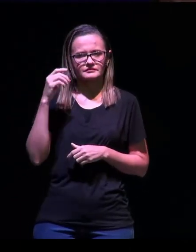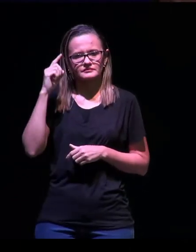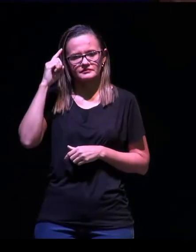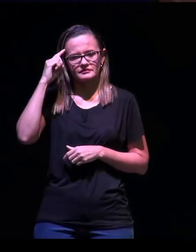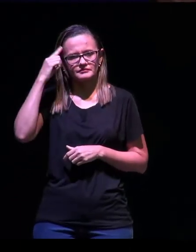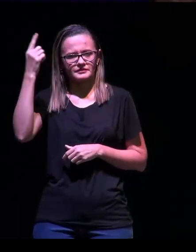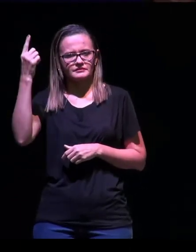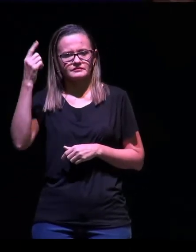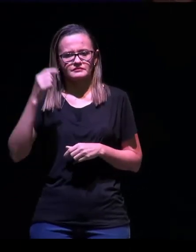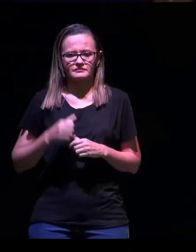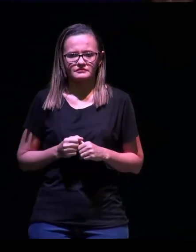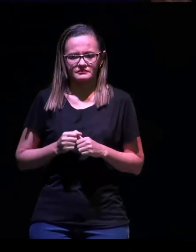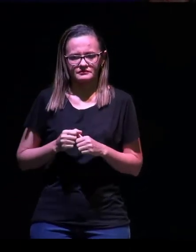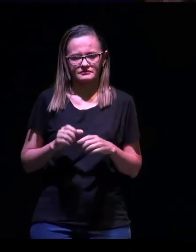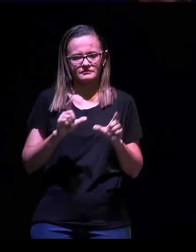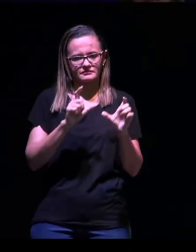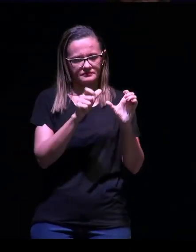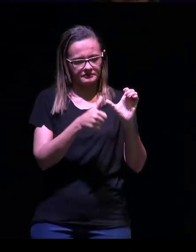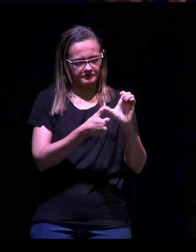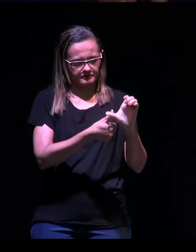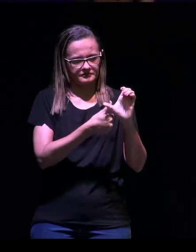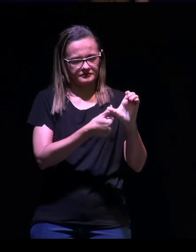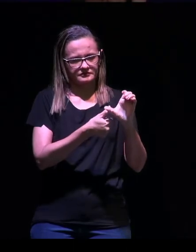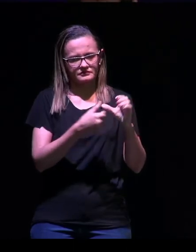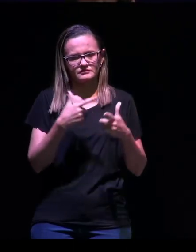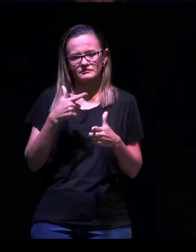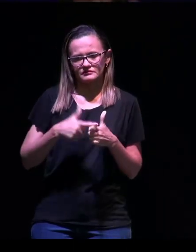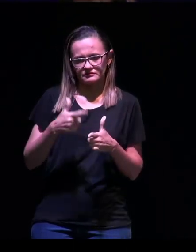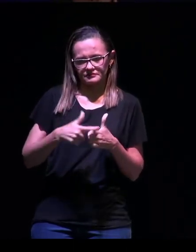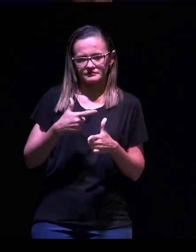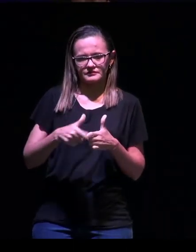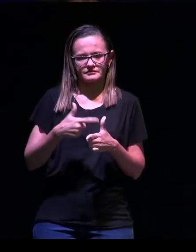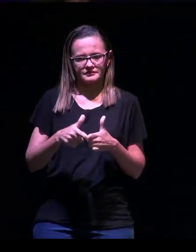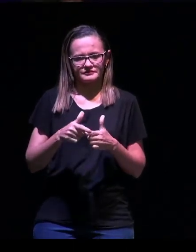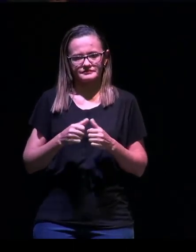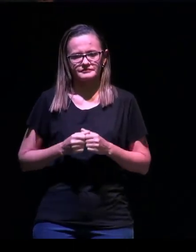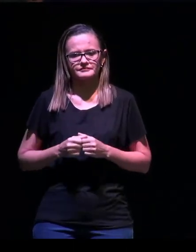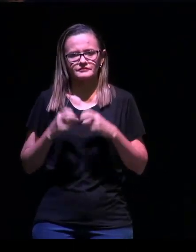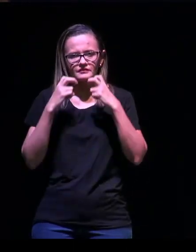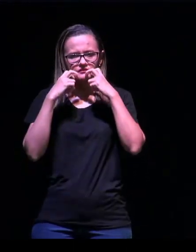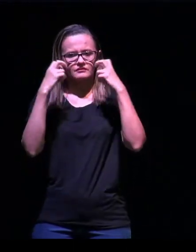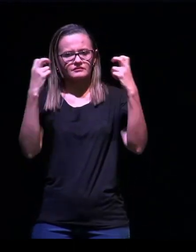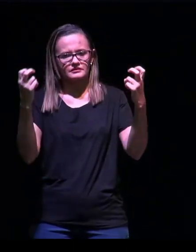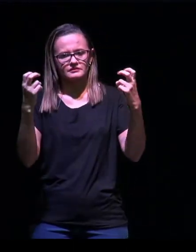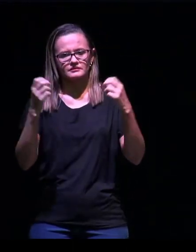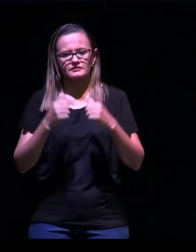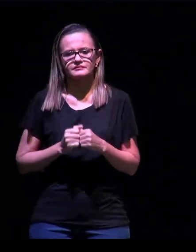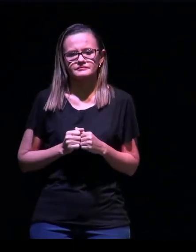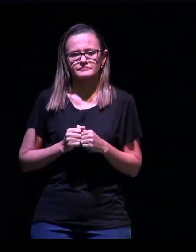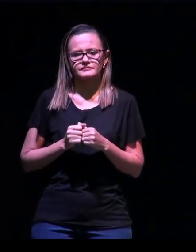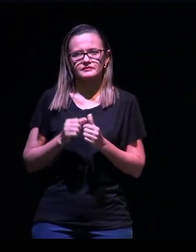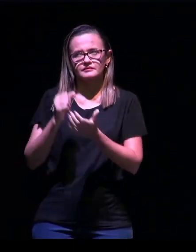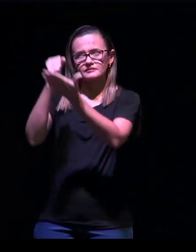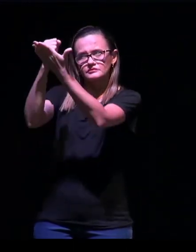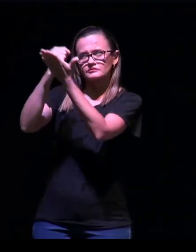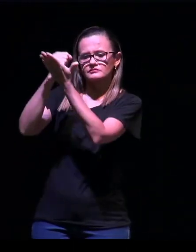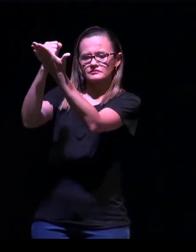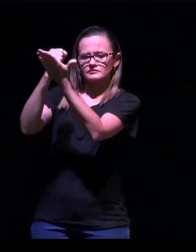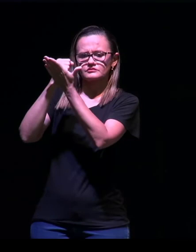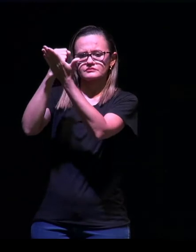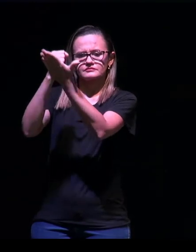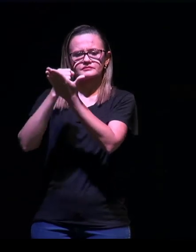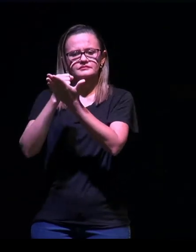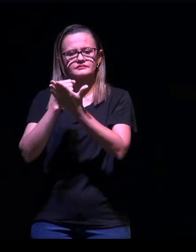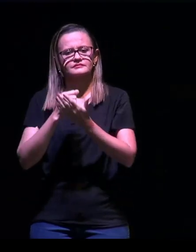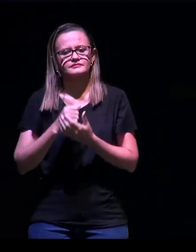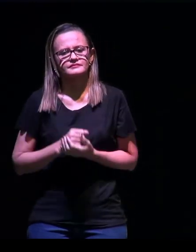são os problemas. Só que a Bíblia diz que os judeus vão gritar para socorro. Eu imagino que Jesus vai estar no final do banquete com a gente lá, e ele vai dizer, gente, o meu